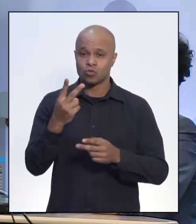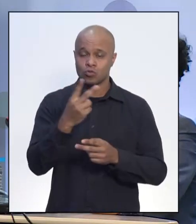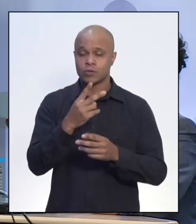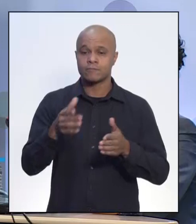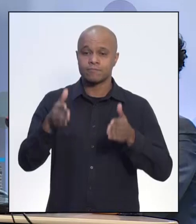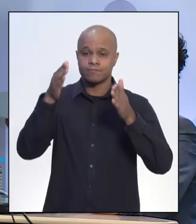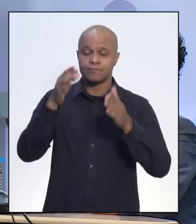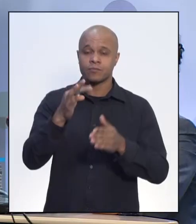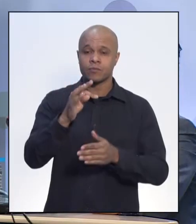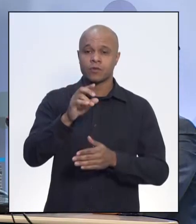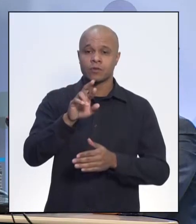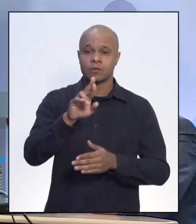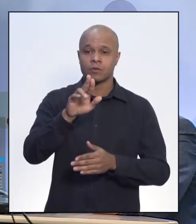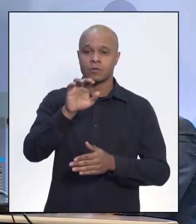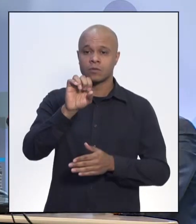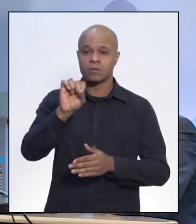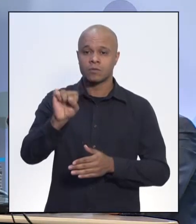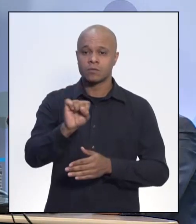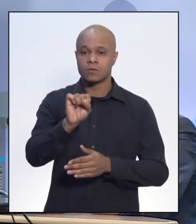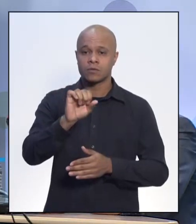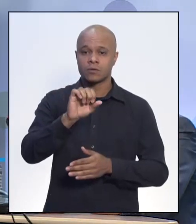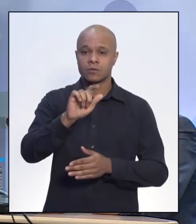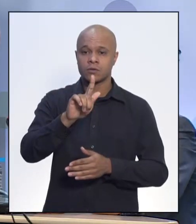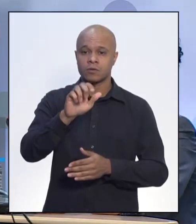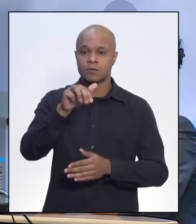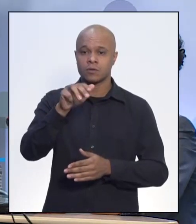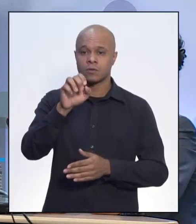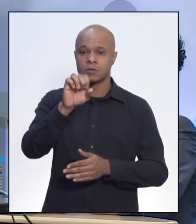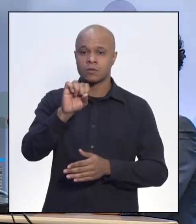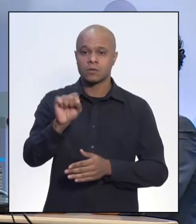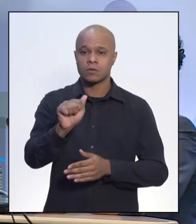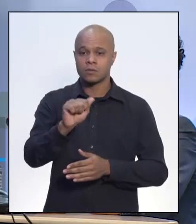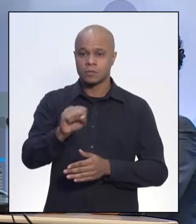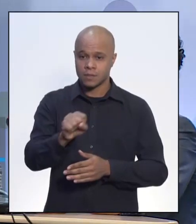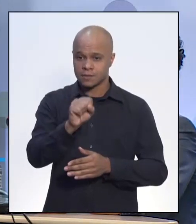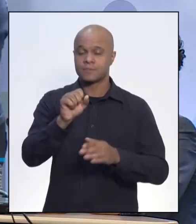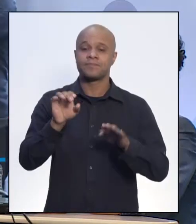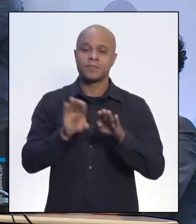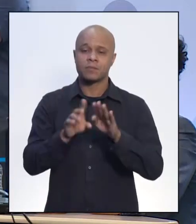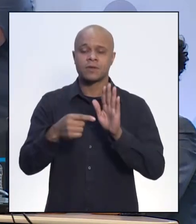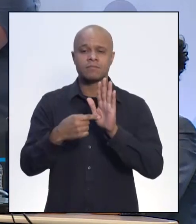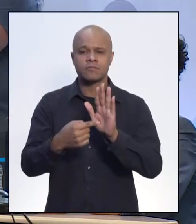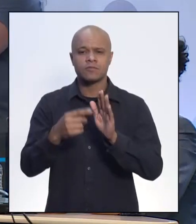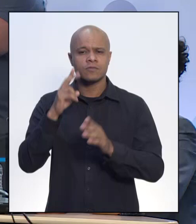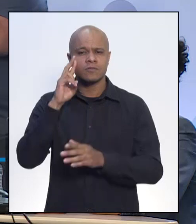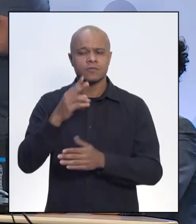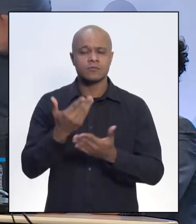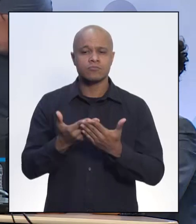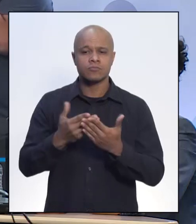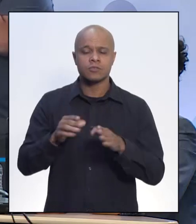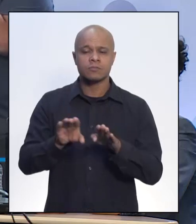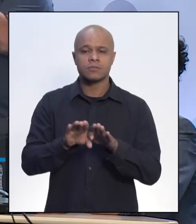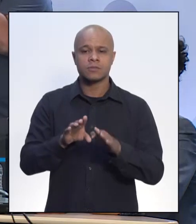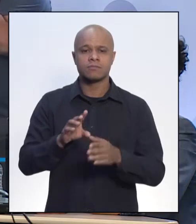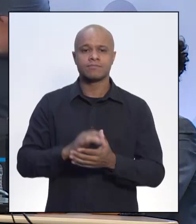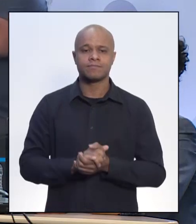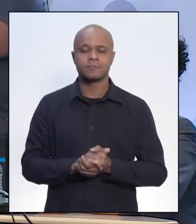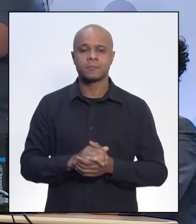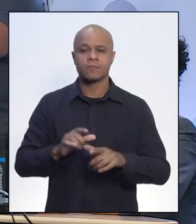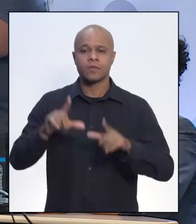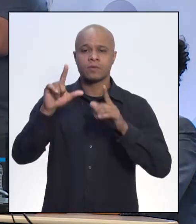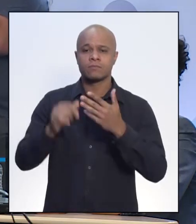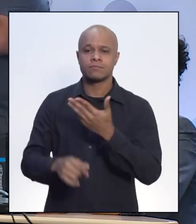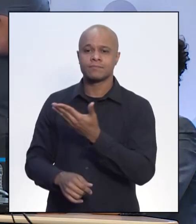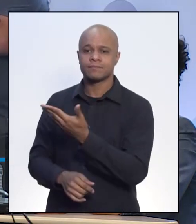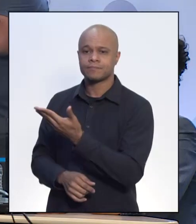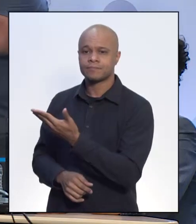de civilizações, né? E o absurdo que aconteceu e que a gente aí acaba estudando aí. Eu coloquei aí uma